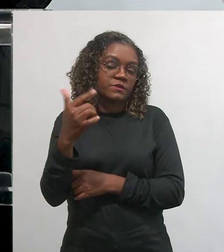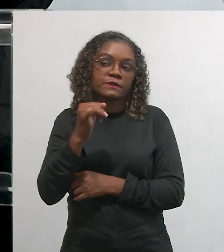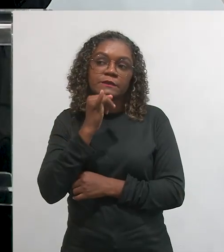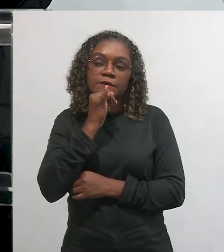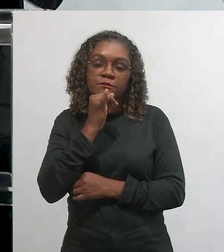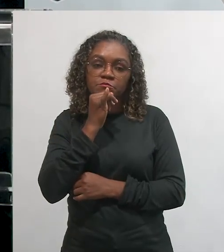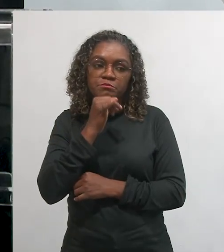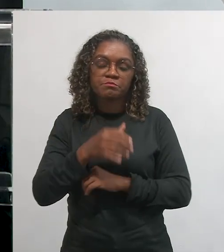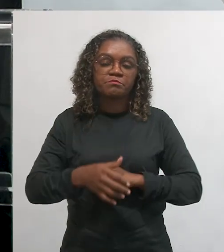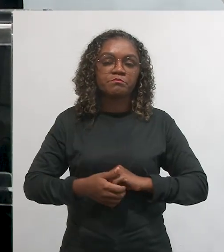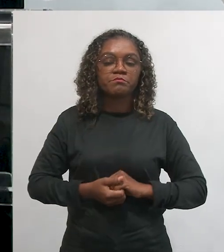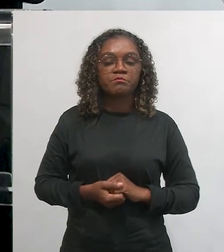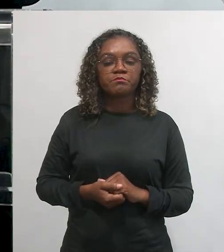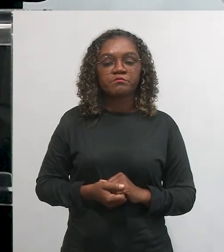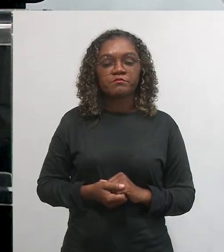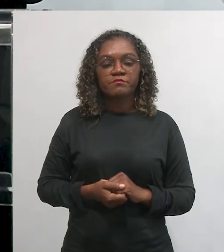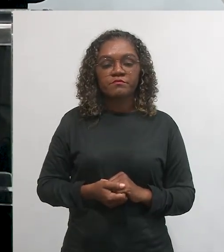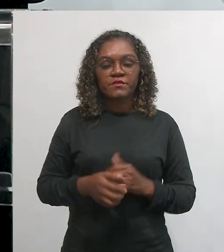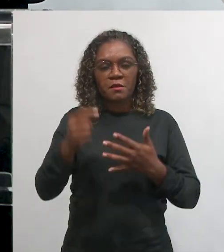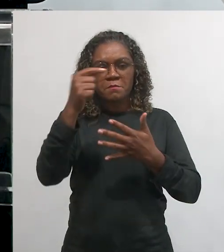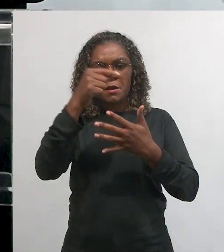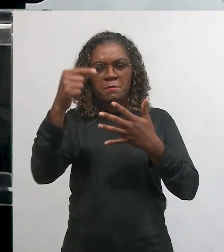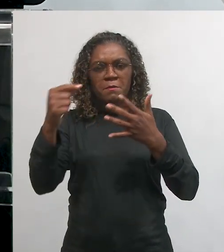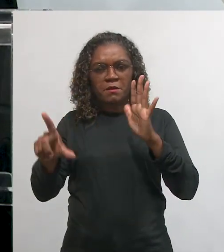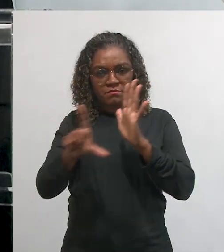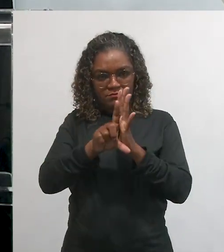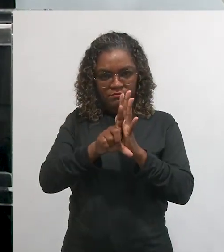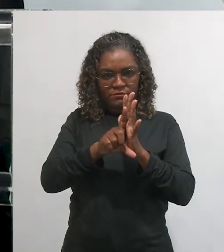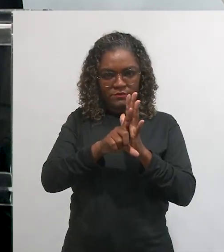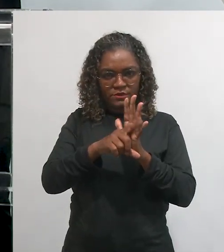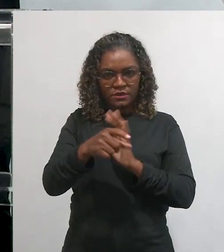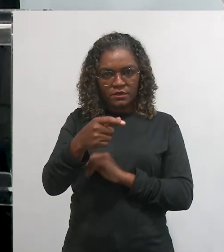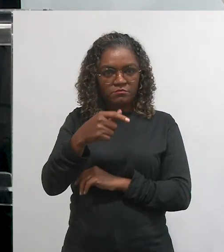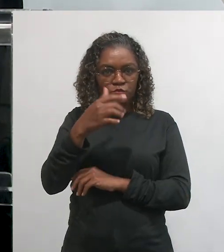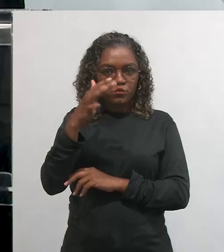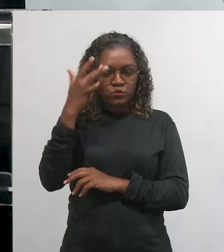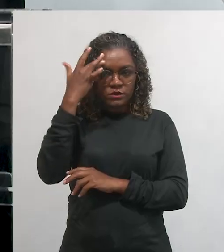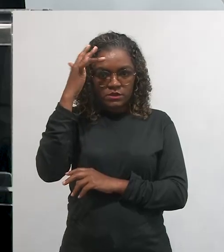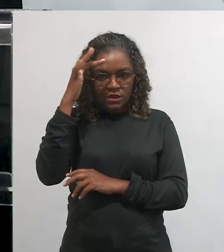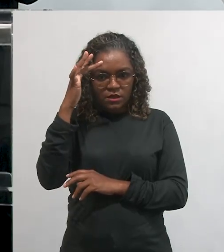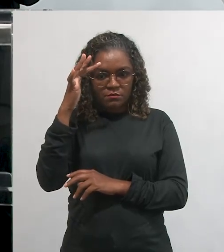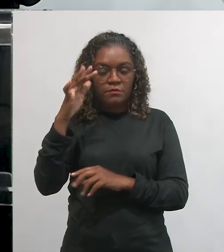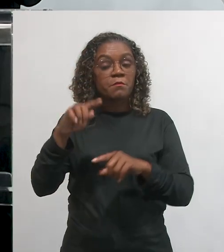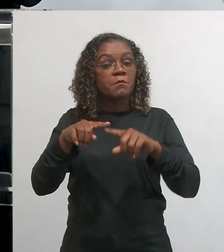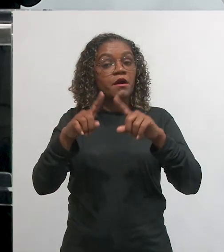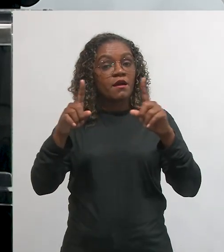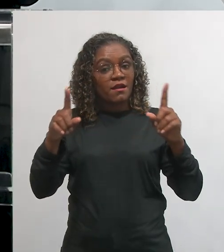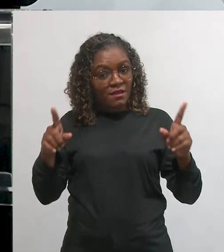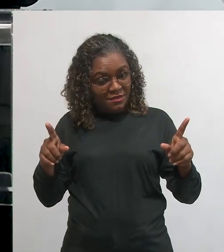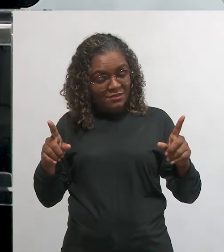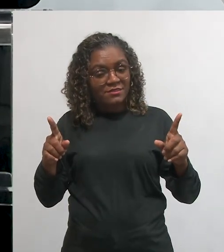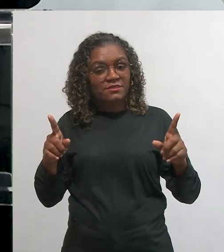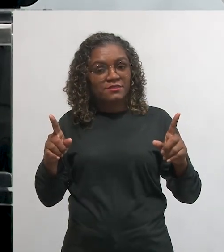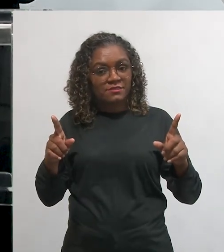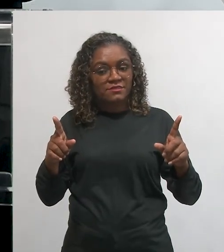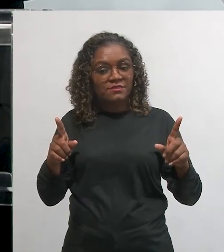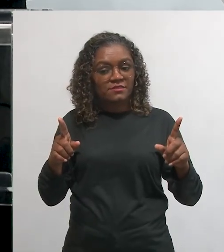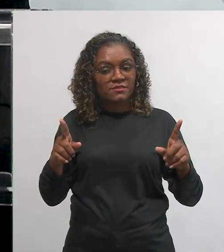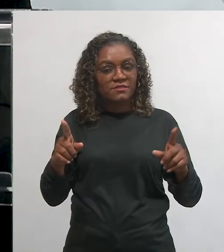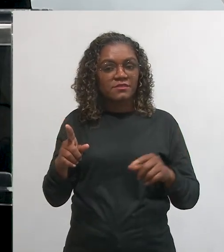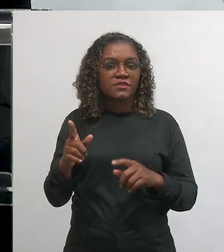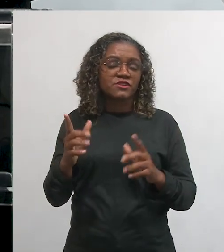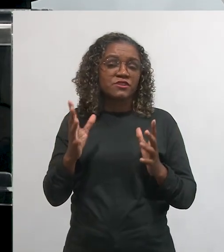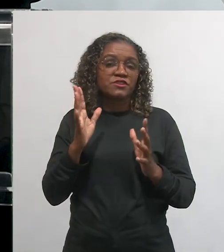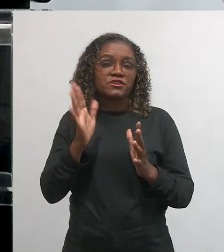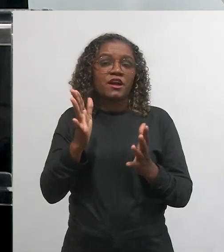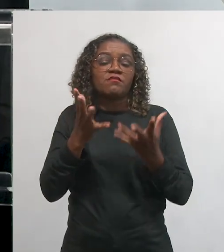consciência dos aspectos legais, implicitamente, né? Implicitamente, a gente já fez esse